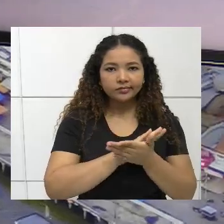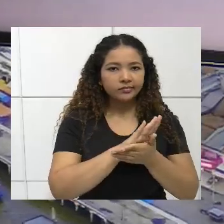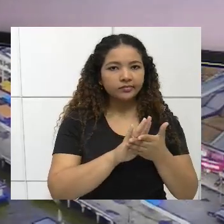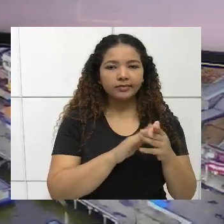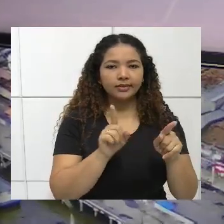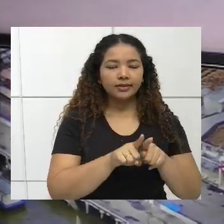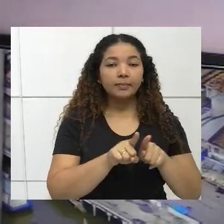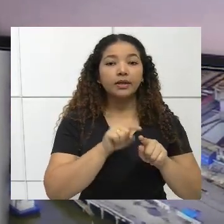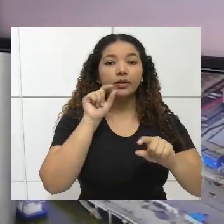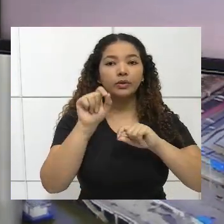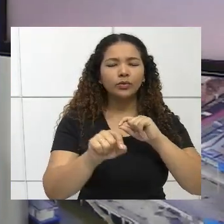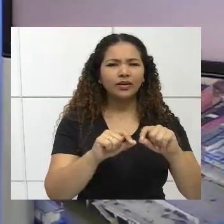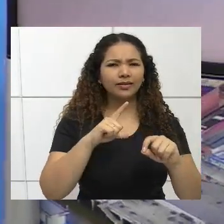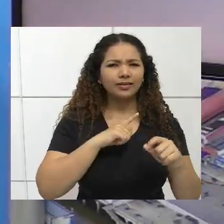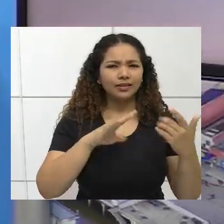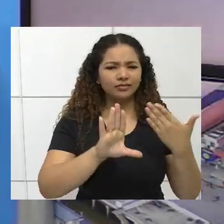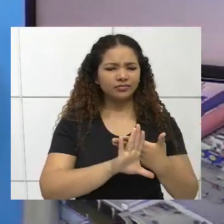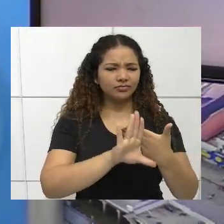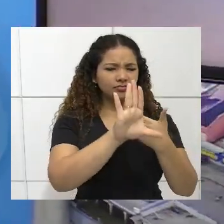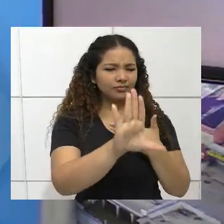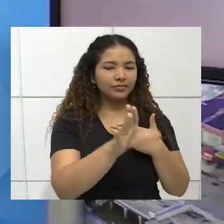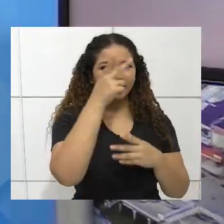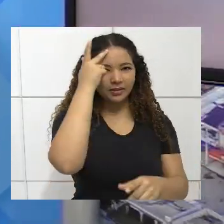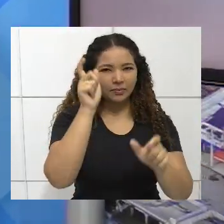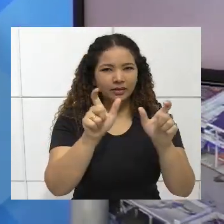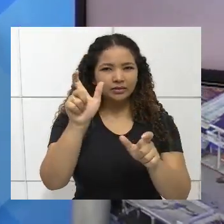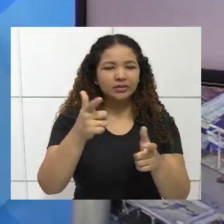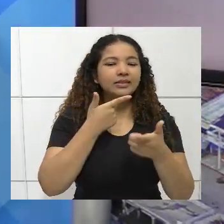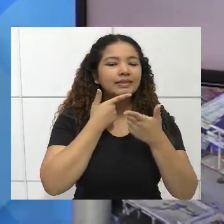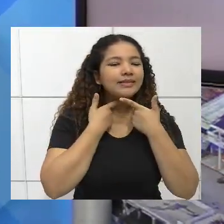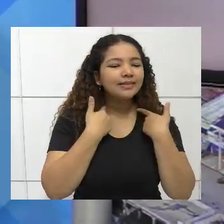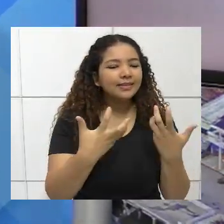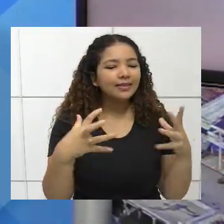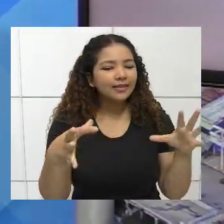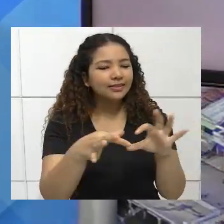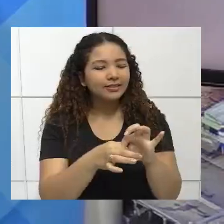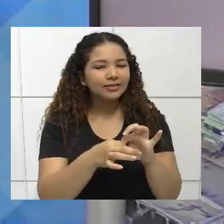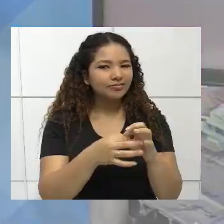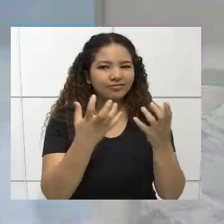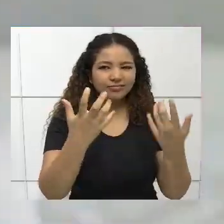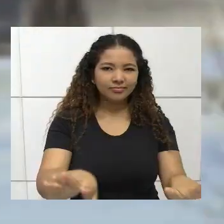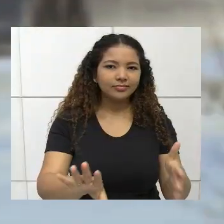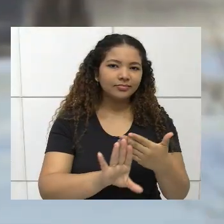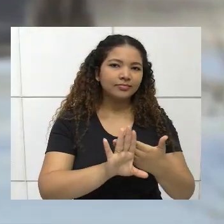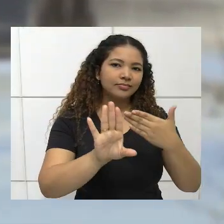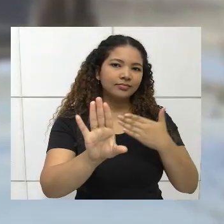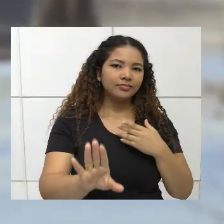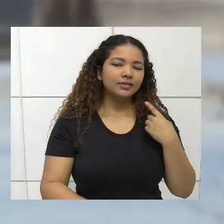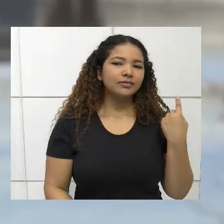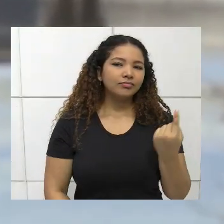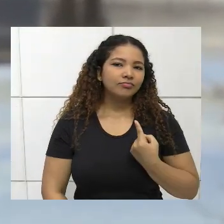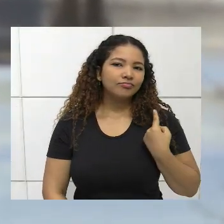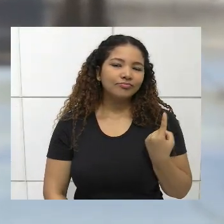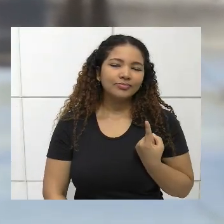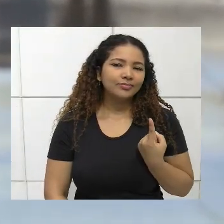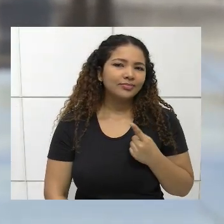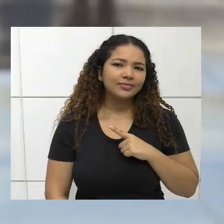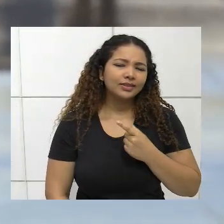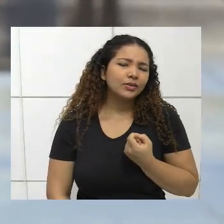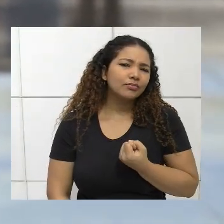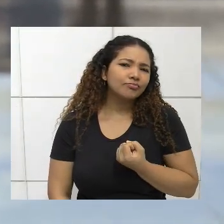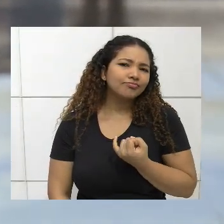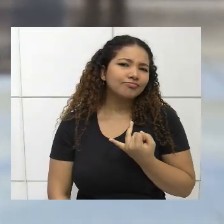um certo distanciamento daquela vivência, daquele desejo de estar com as pessoas, é um isolamento. São tantas coisas,